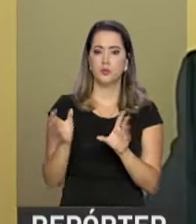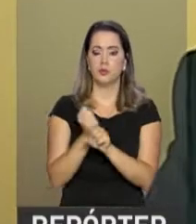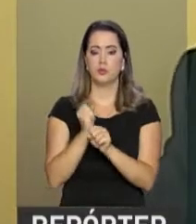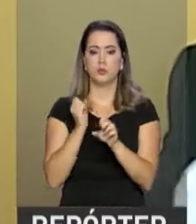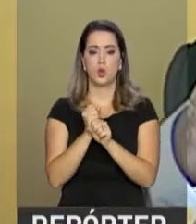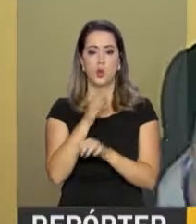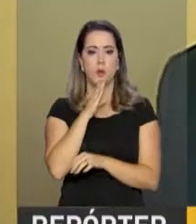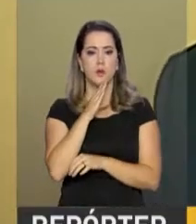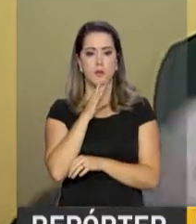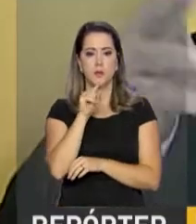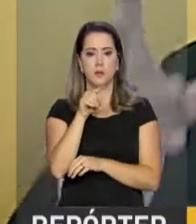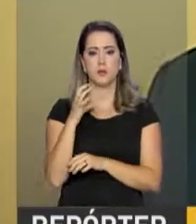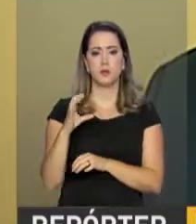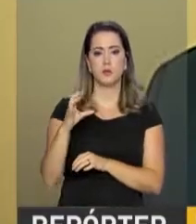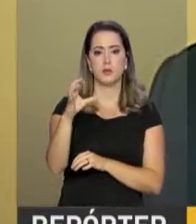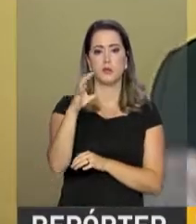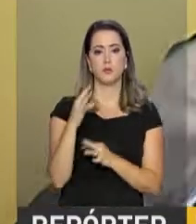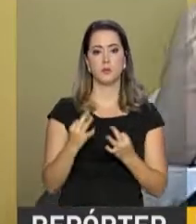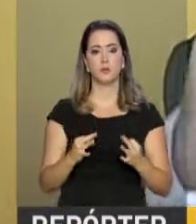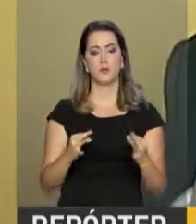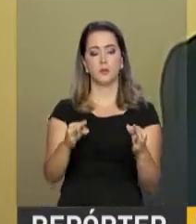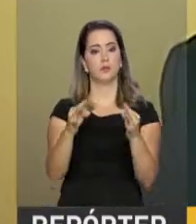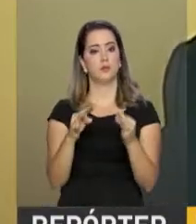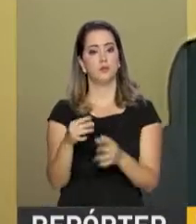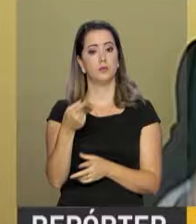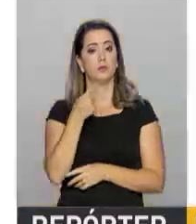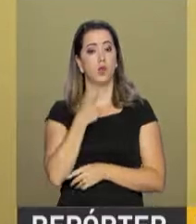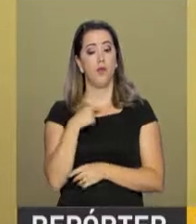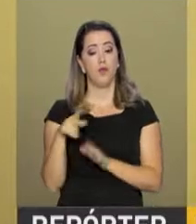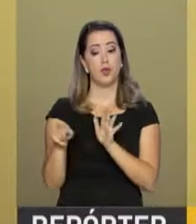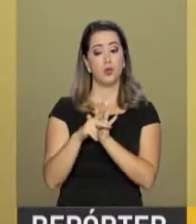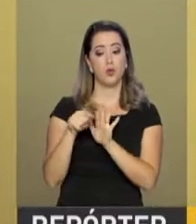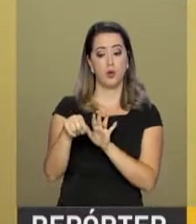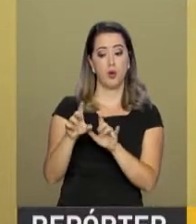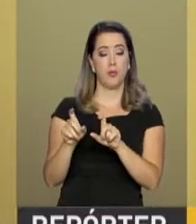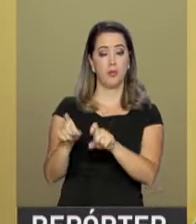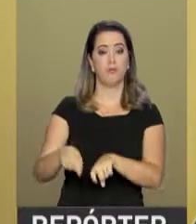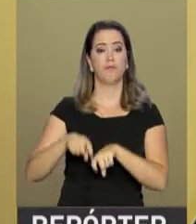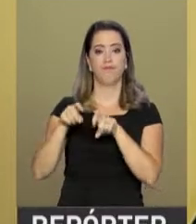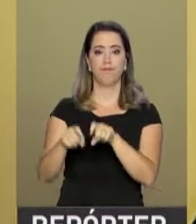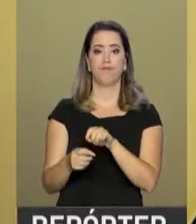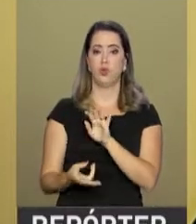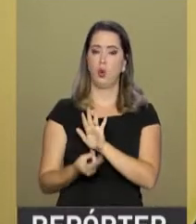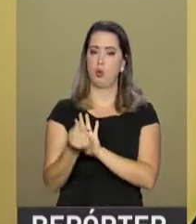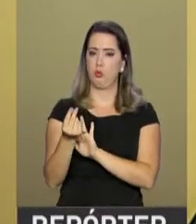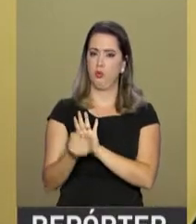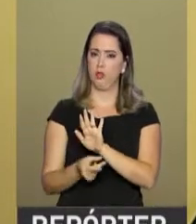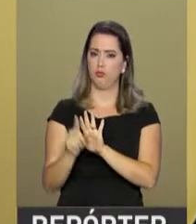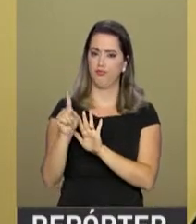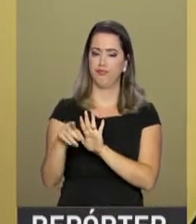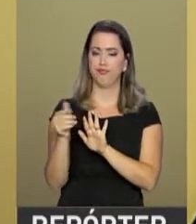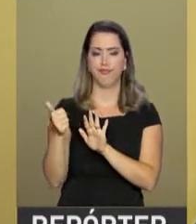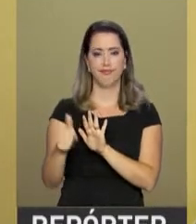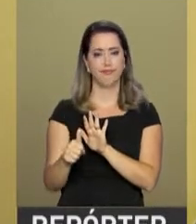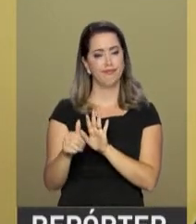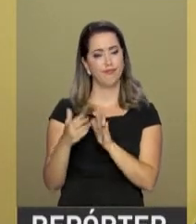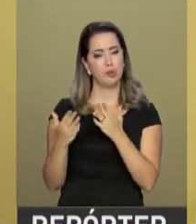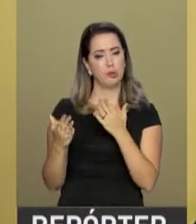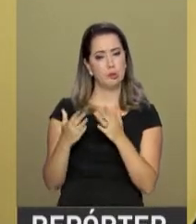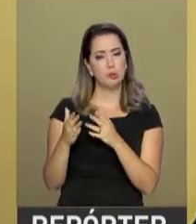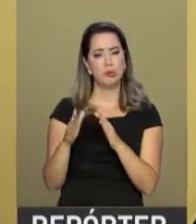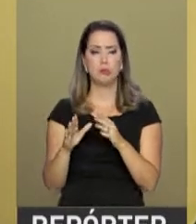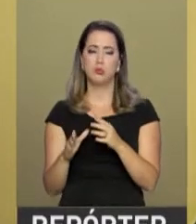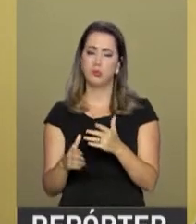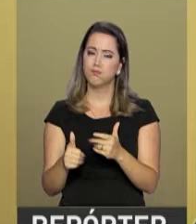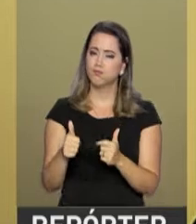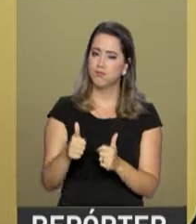conhecimento e ciência e tecnologia é vontade do produtor embora os preços não sejam preços tão bons quanto foram no passado o